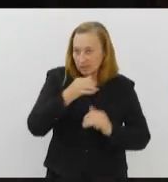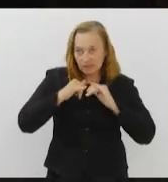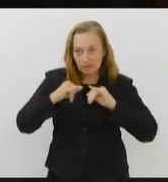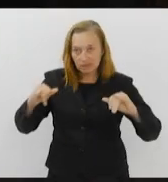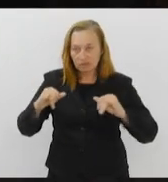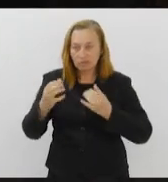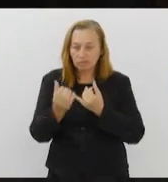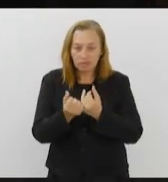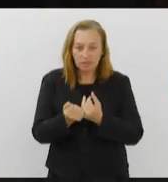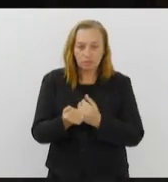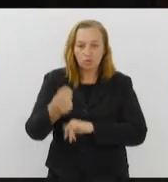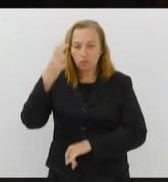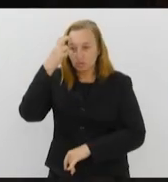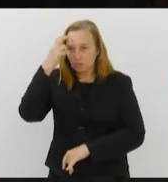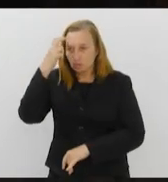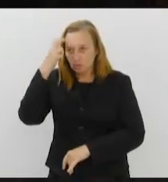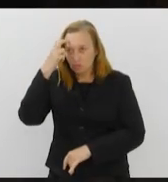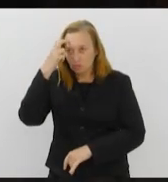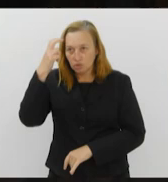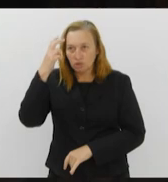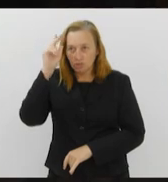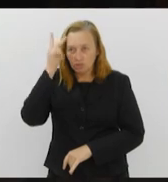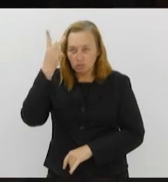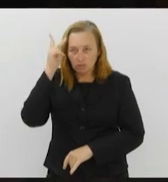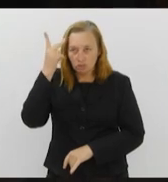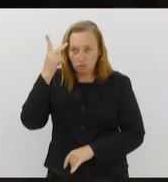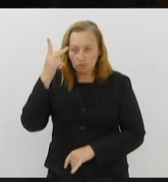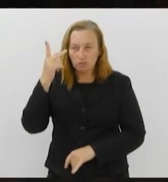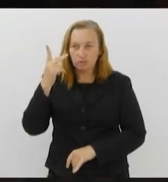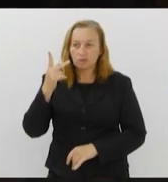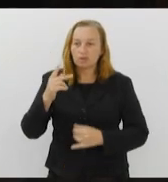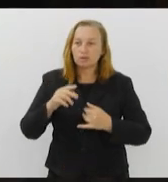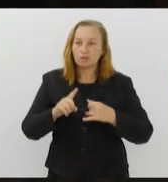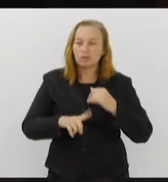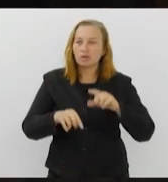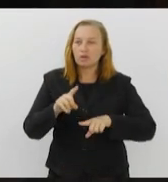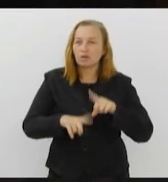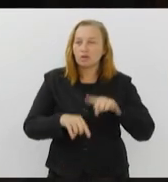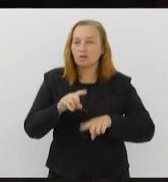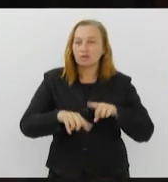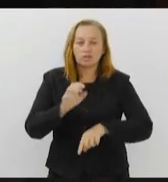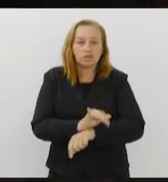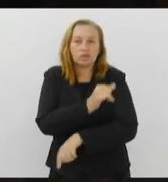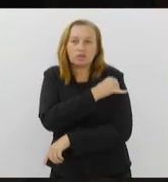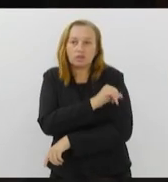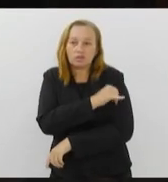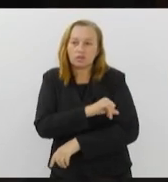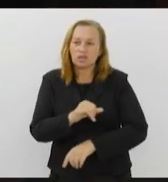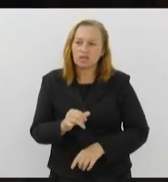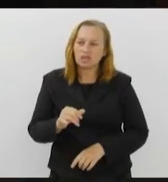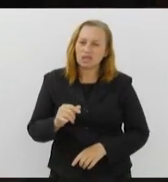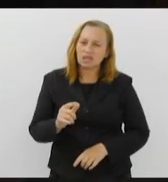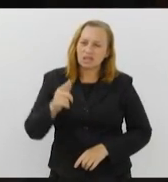como patrimônio histórico, cultural e material do Estado do Rio de Janeiro o quilombo